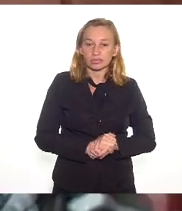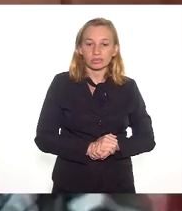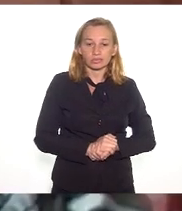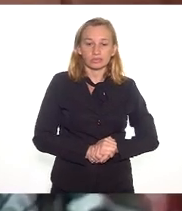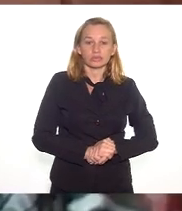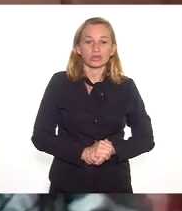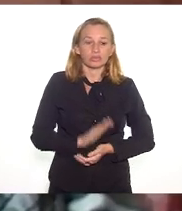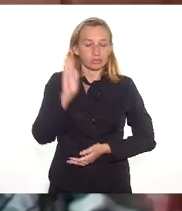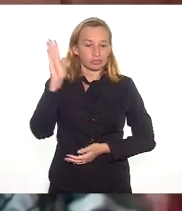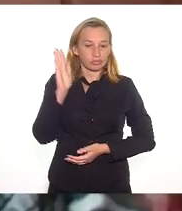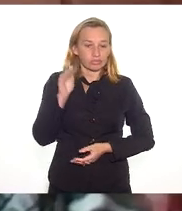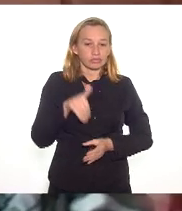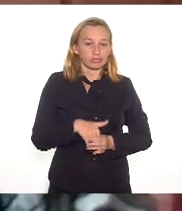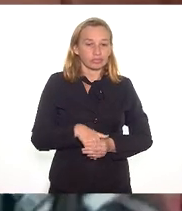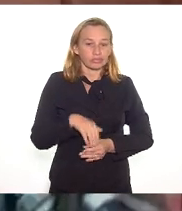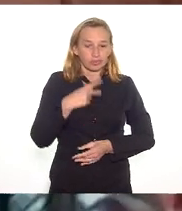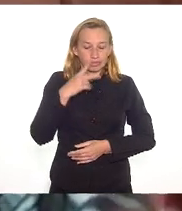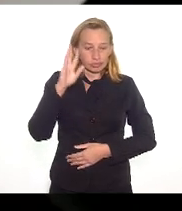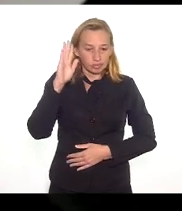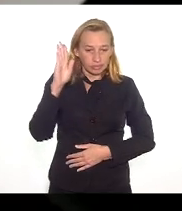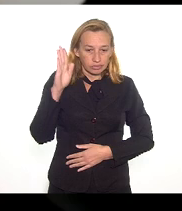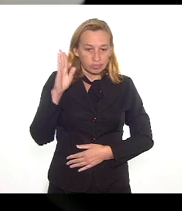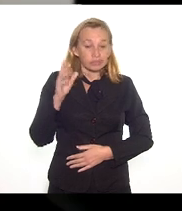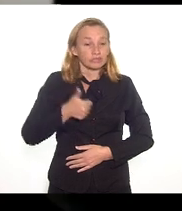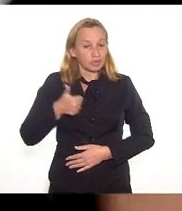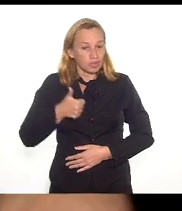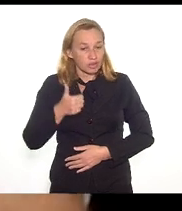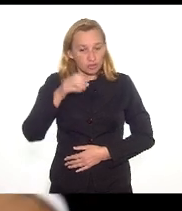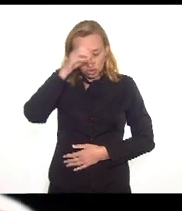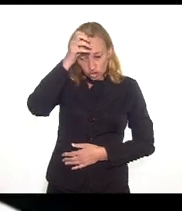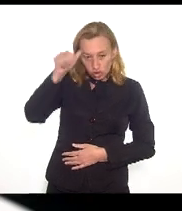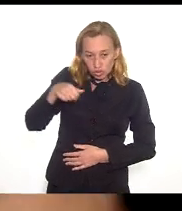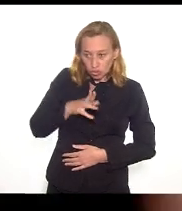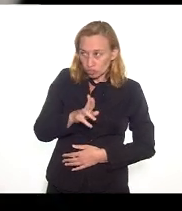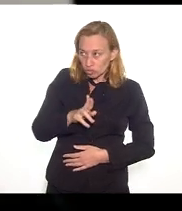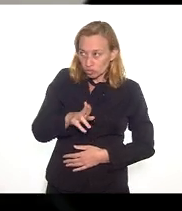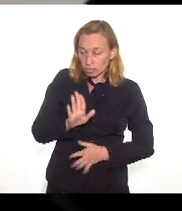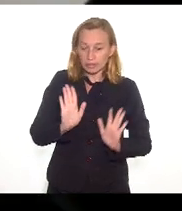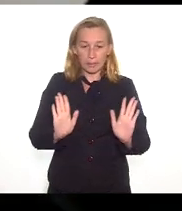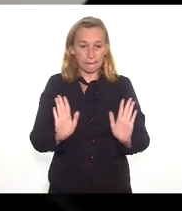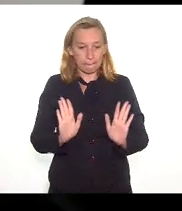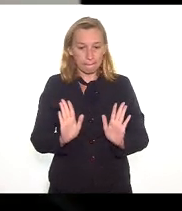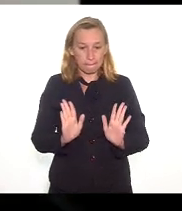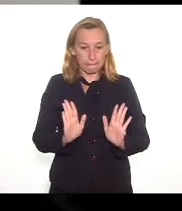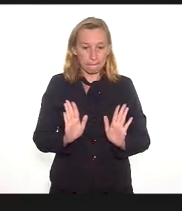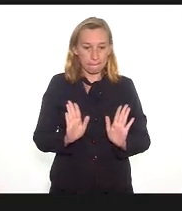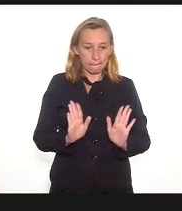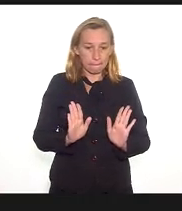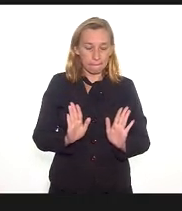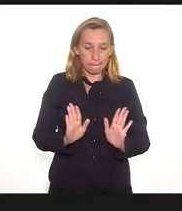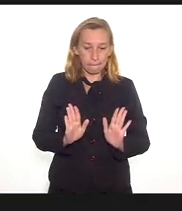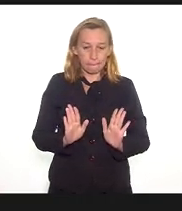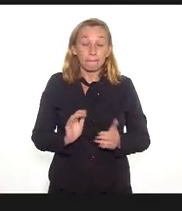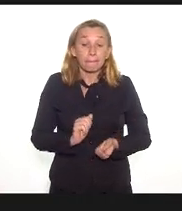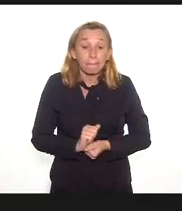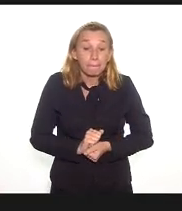de voto, presidente. Tá, então, primeiro a Tia Ju. Então, vou deixar. Tia Ju vai poder